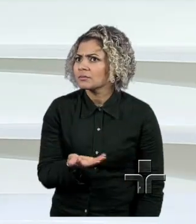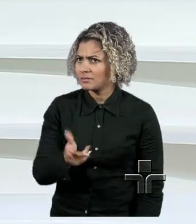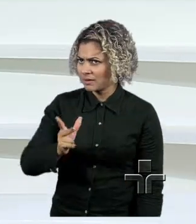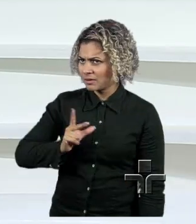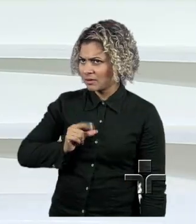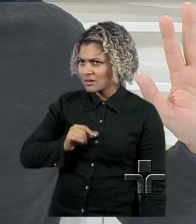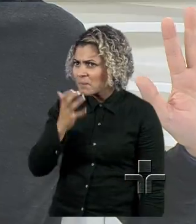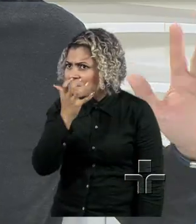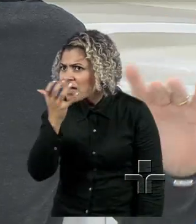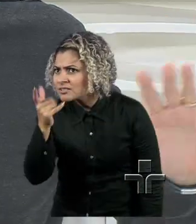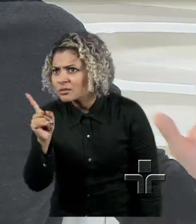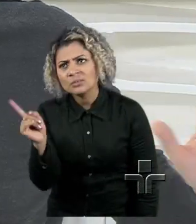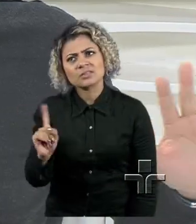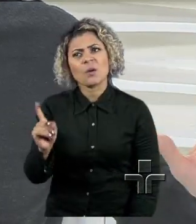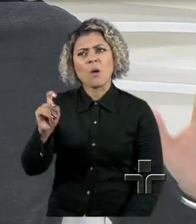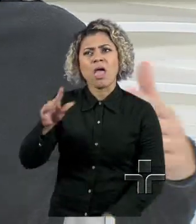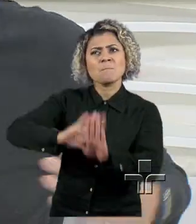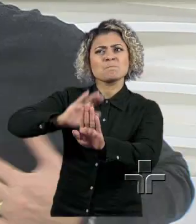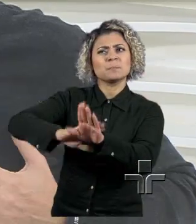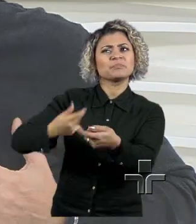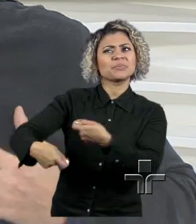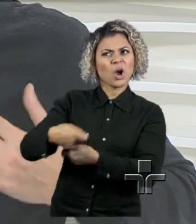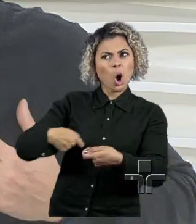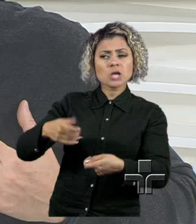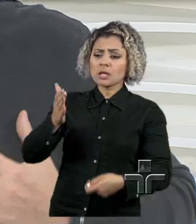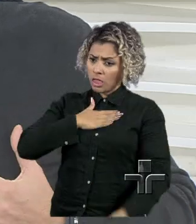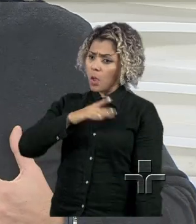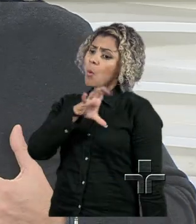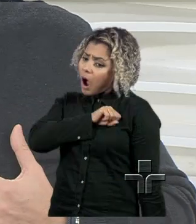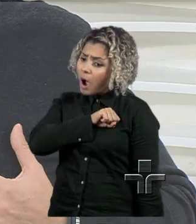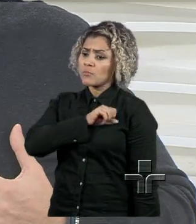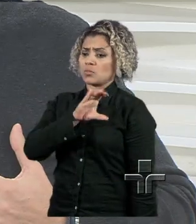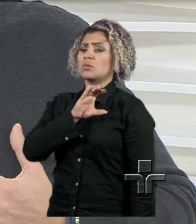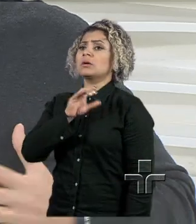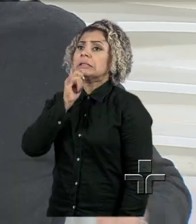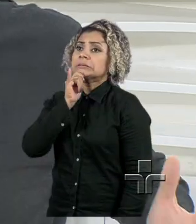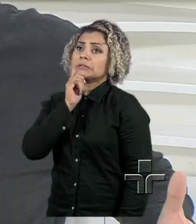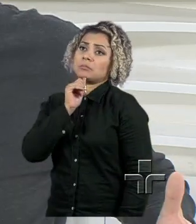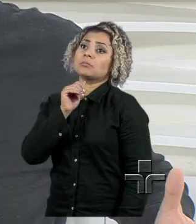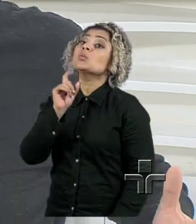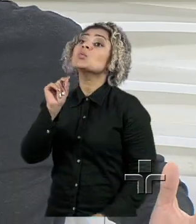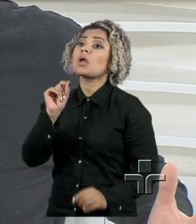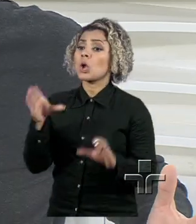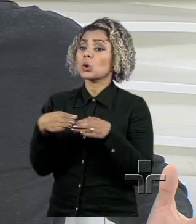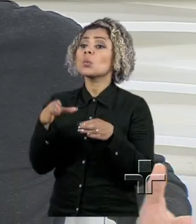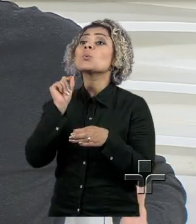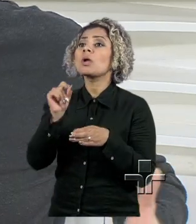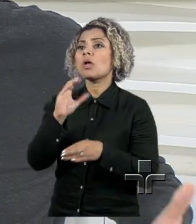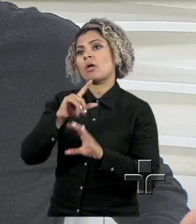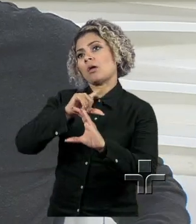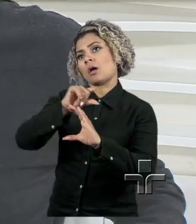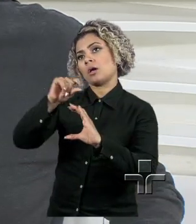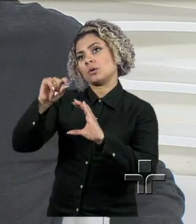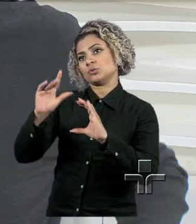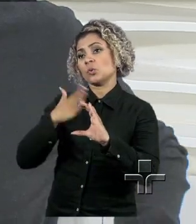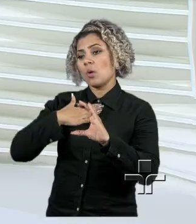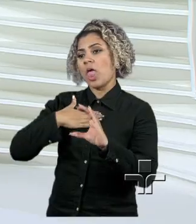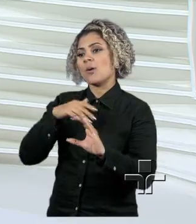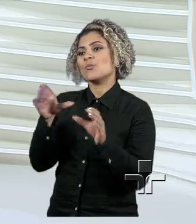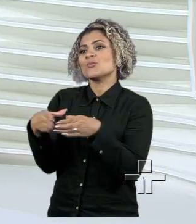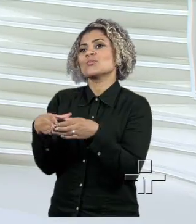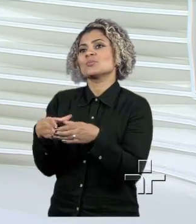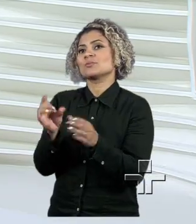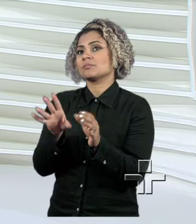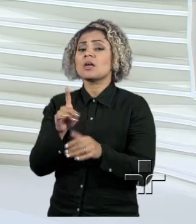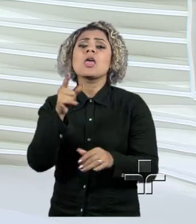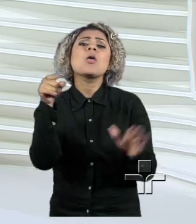é negócio. Então, se é para torcer para um time, eu tenho um time do meu coração. Cacau Show. Okay. Esse eu torço. Eu perguntei só por